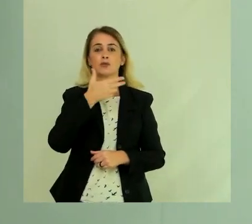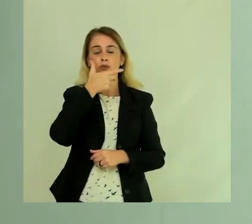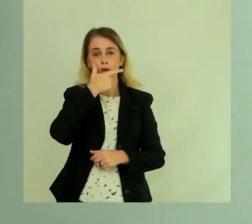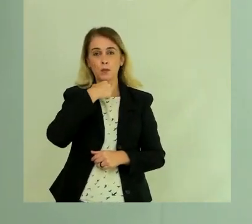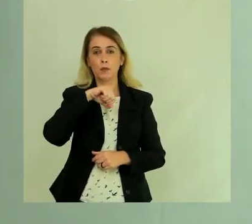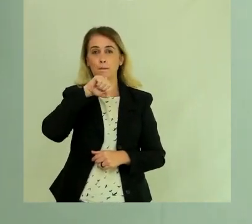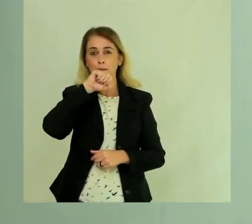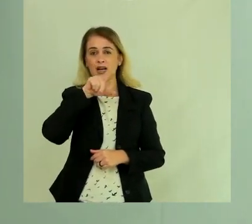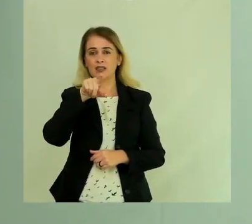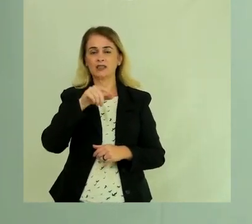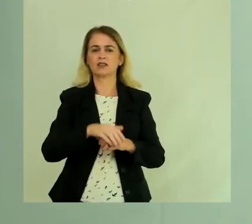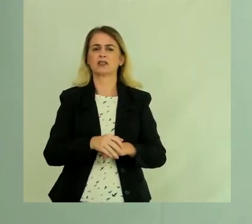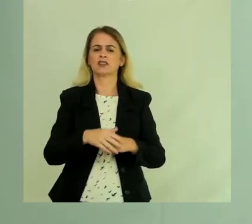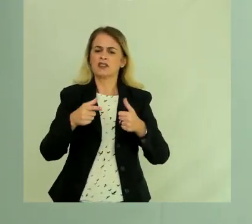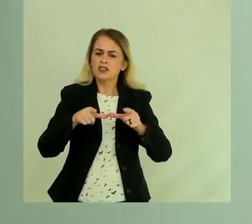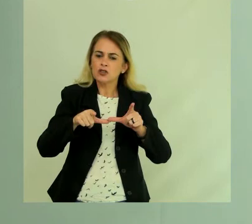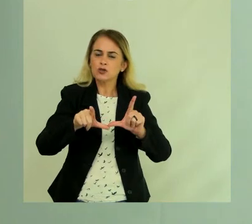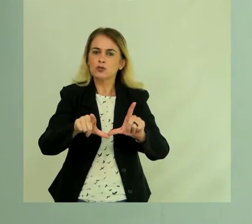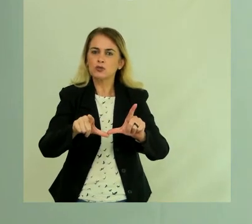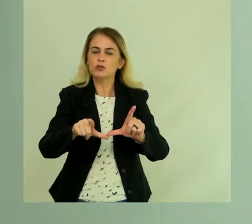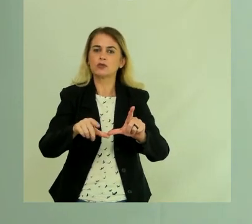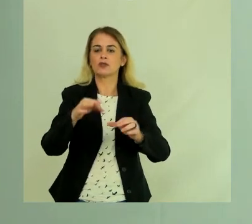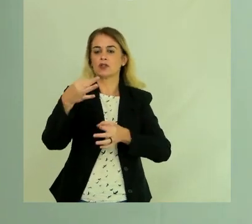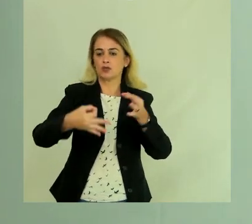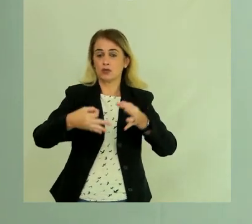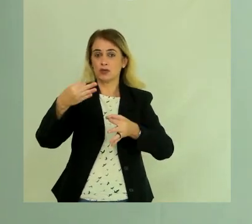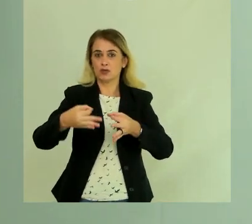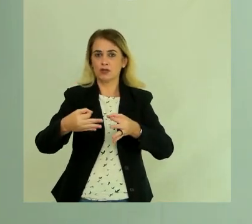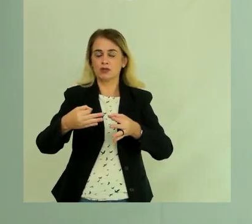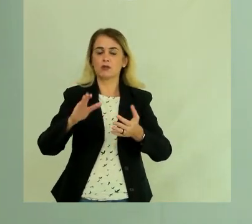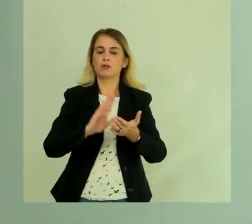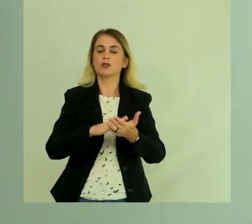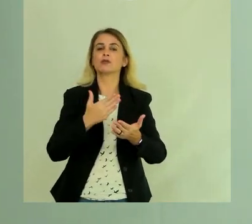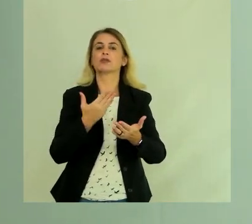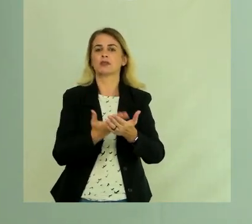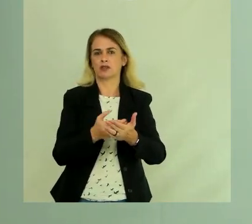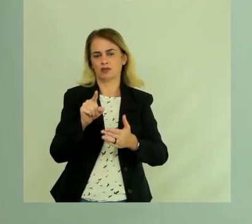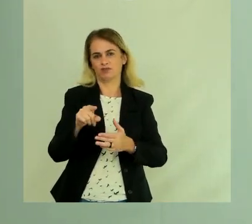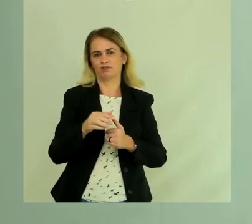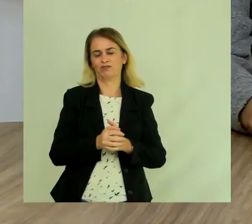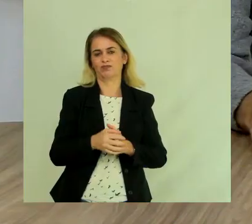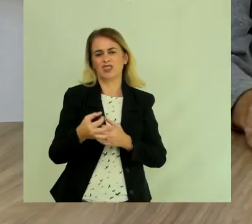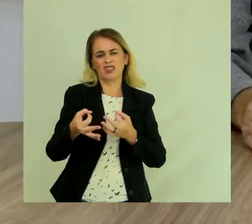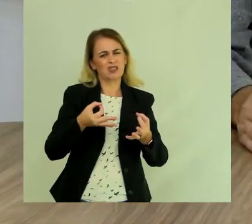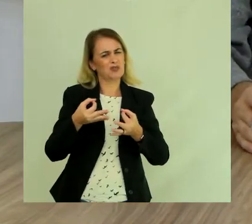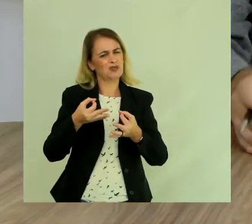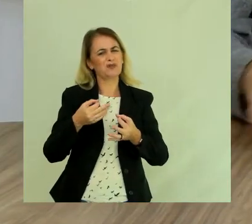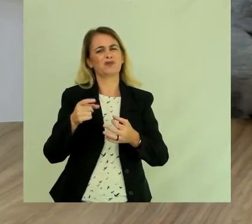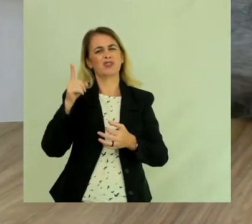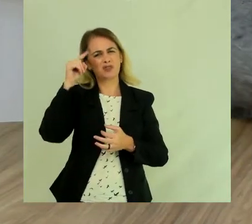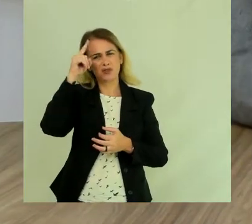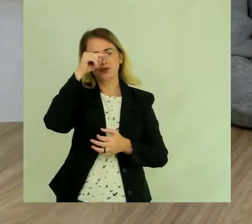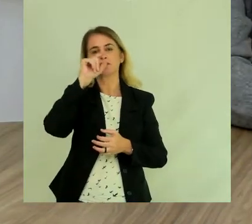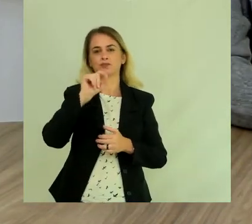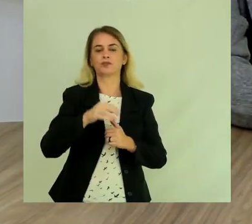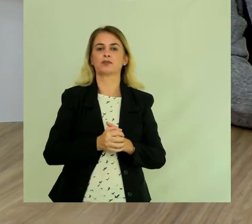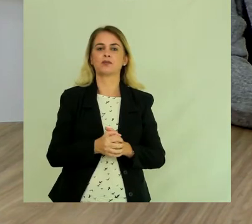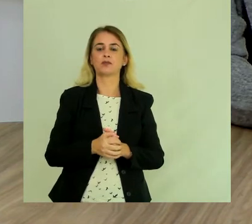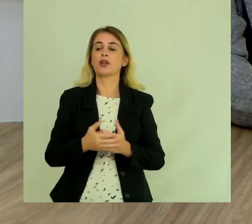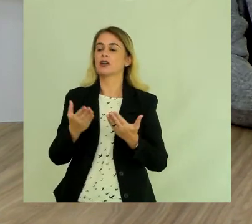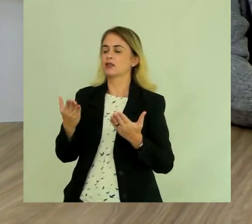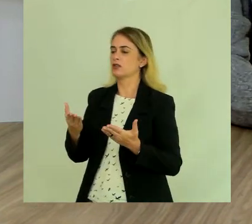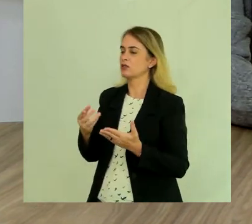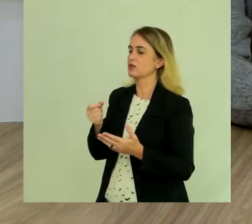justiça, pelo Ministério Público, para poder ter um intérprete de Libras. É muito complicado, às vezes. Ok. O que é que você deixa